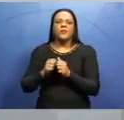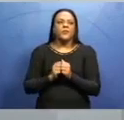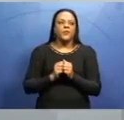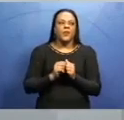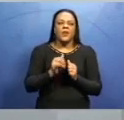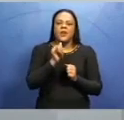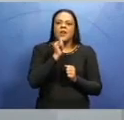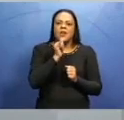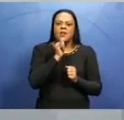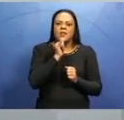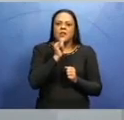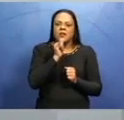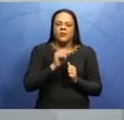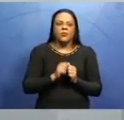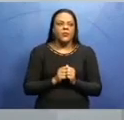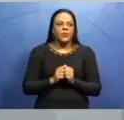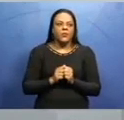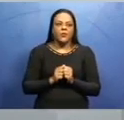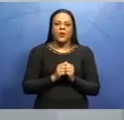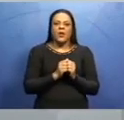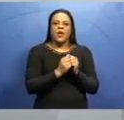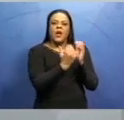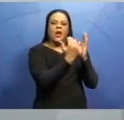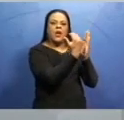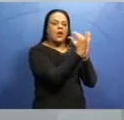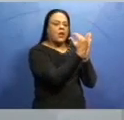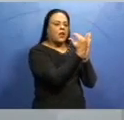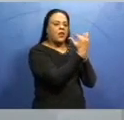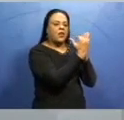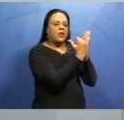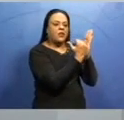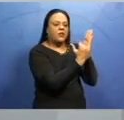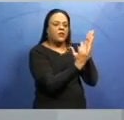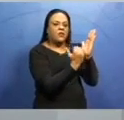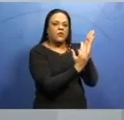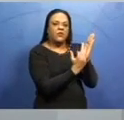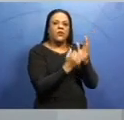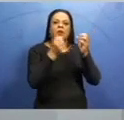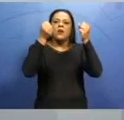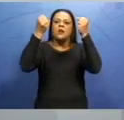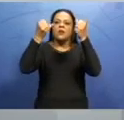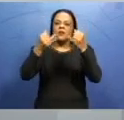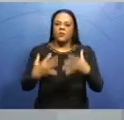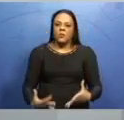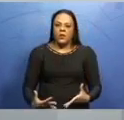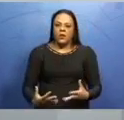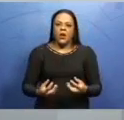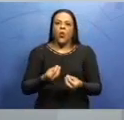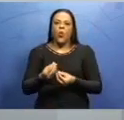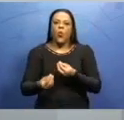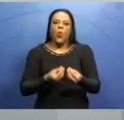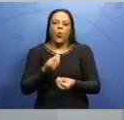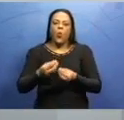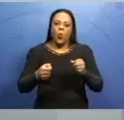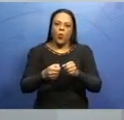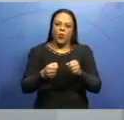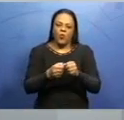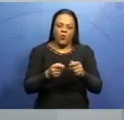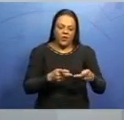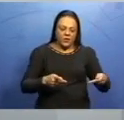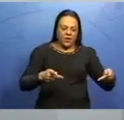As instruções que explicam quais ingredientes levam determinado prato e a forma como este deve